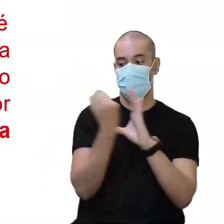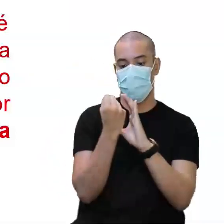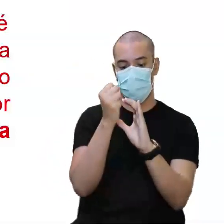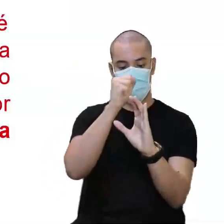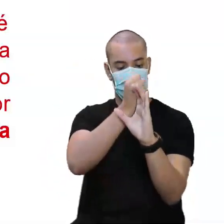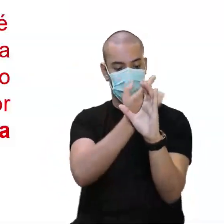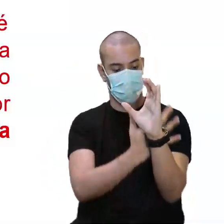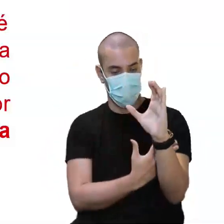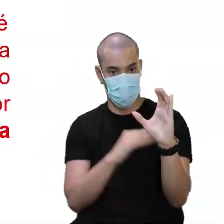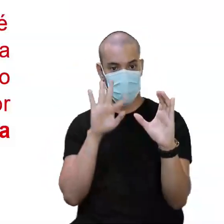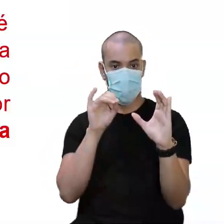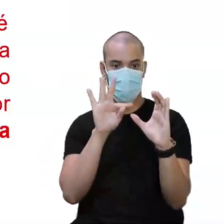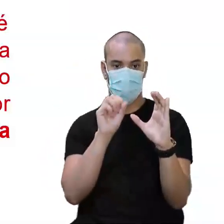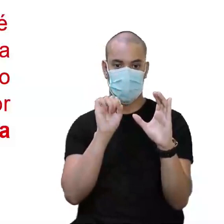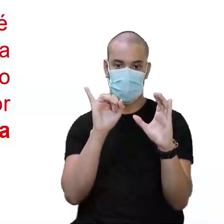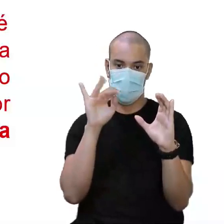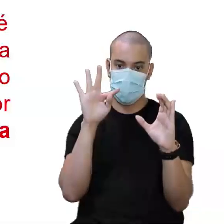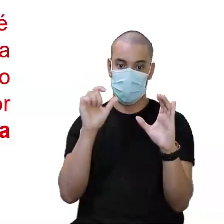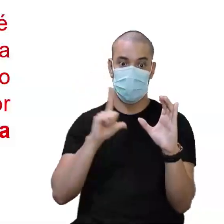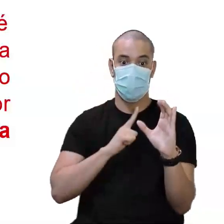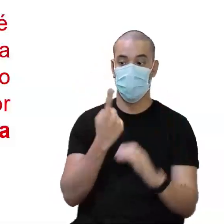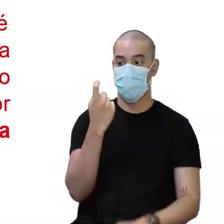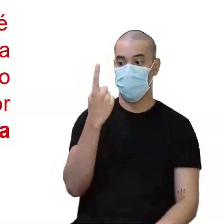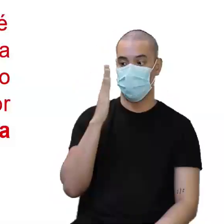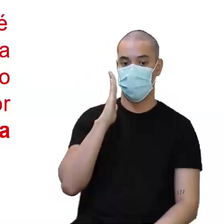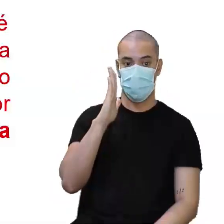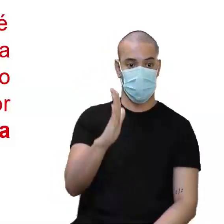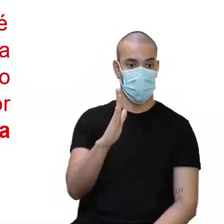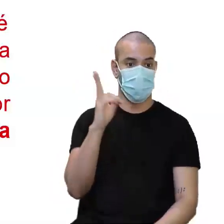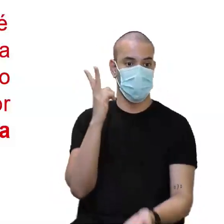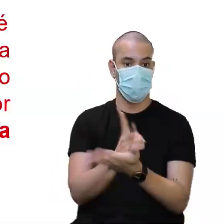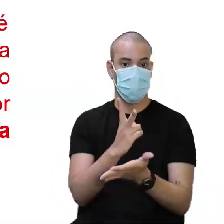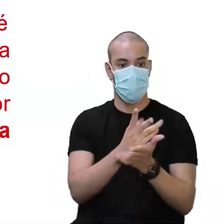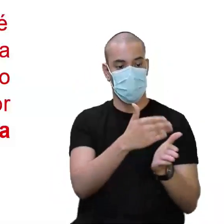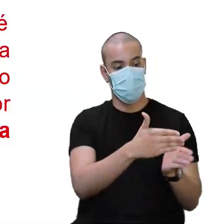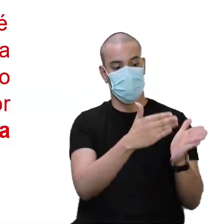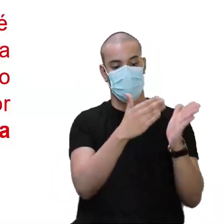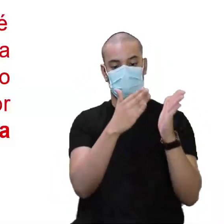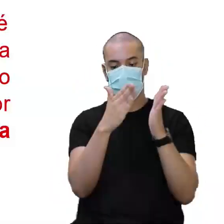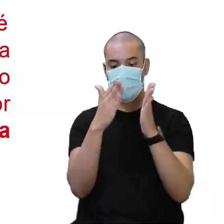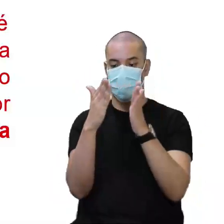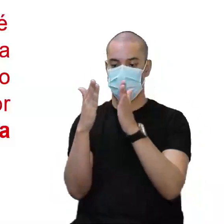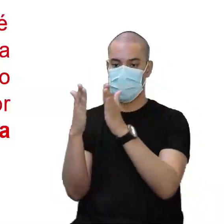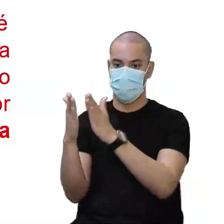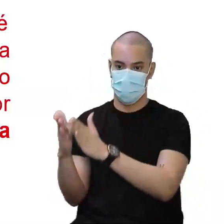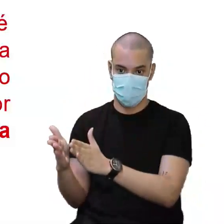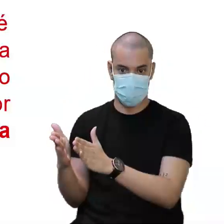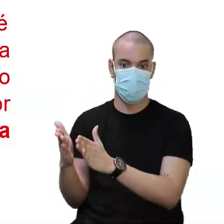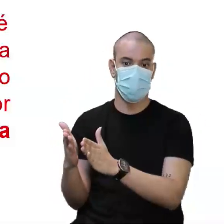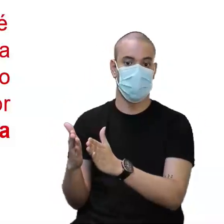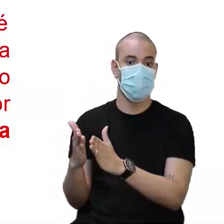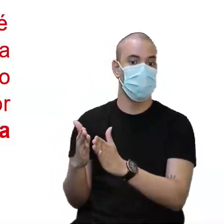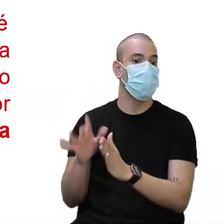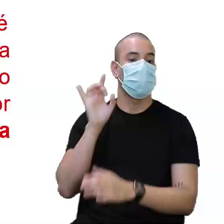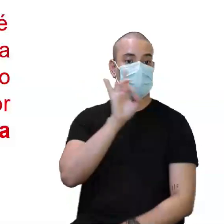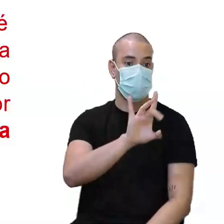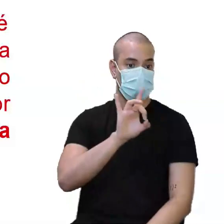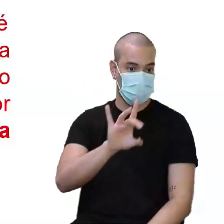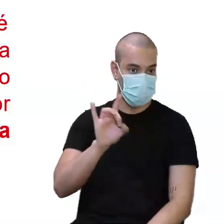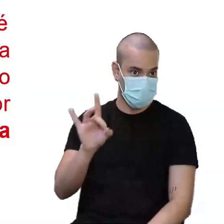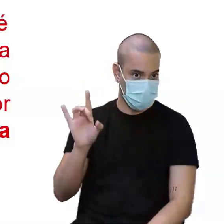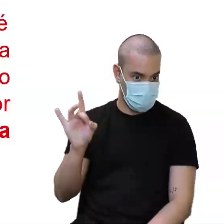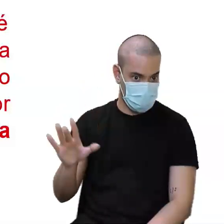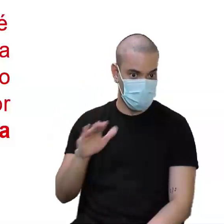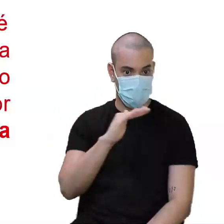energia flui em sentido unidirecional, passando de um nível trófico inferior para um superior. A cada